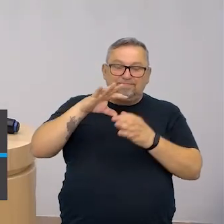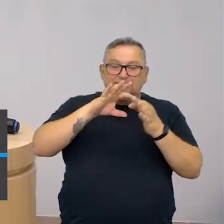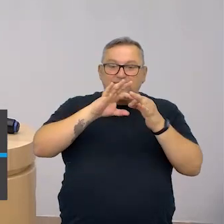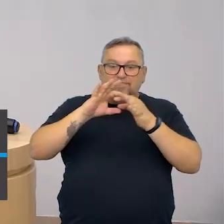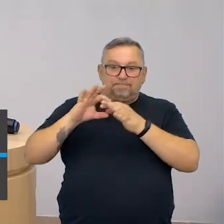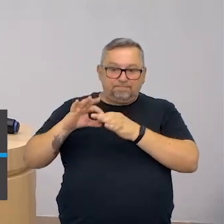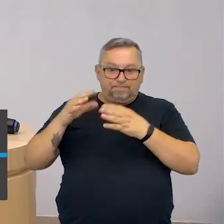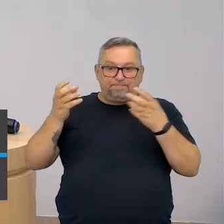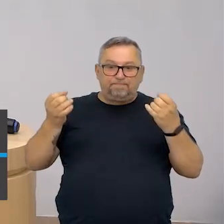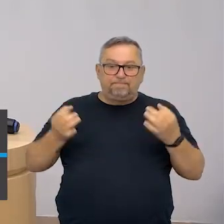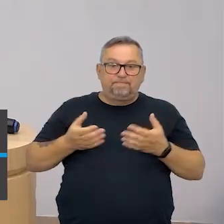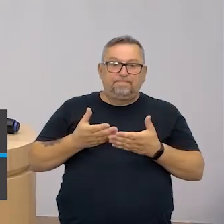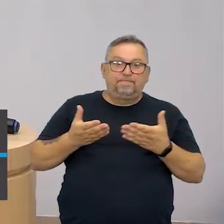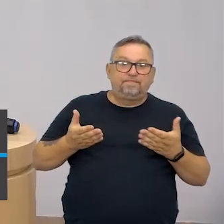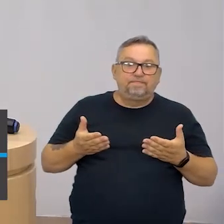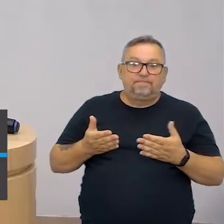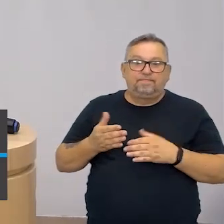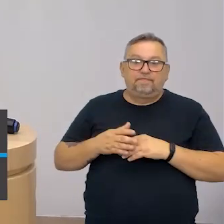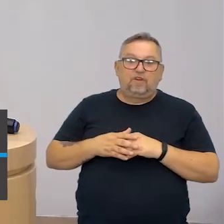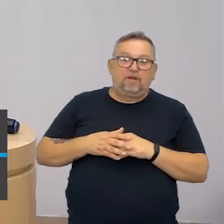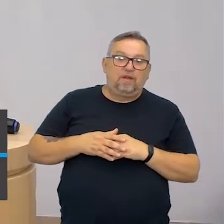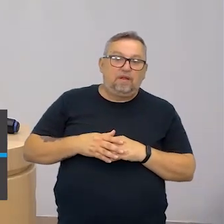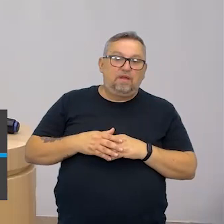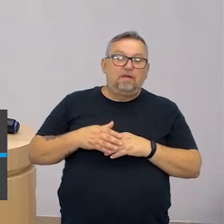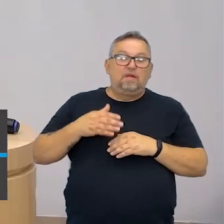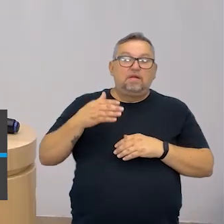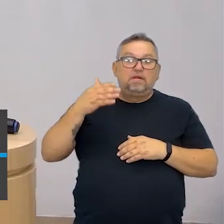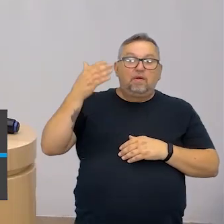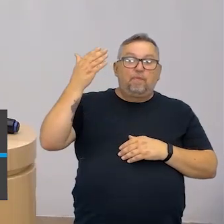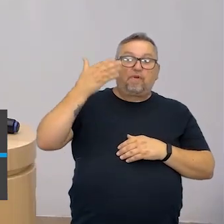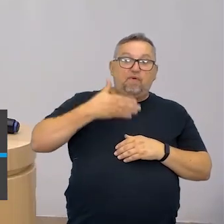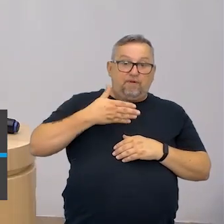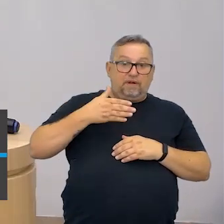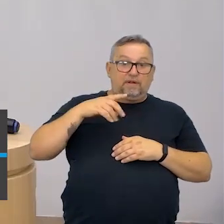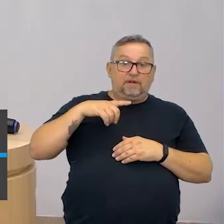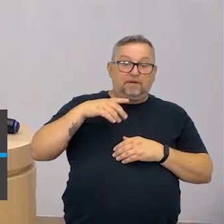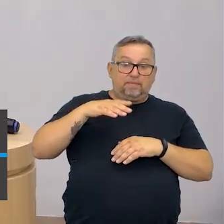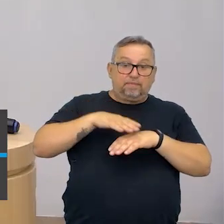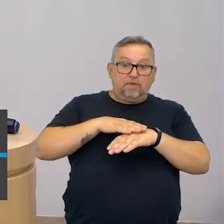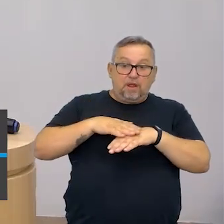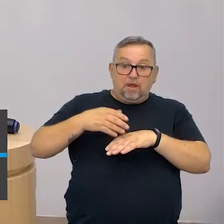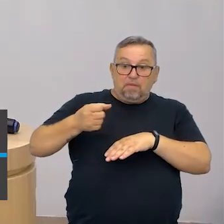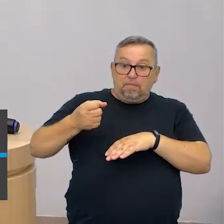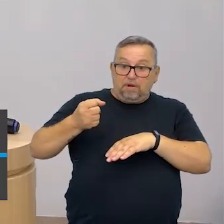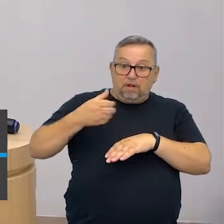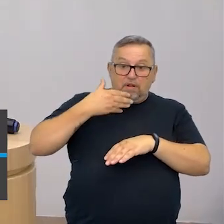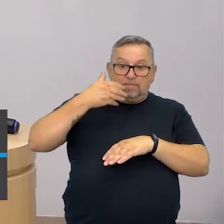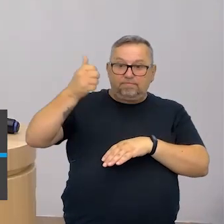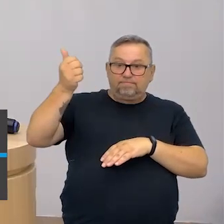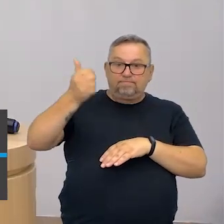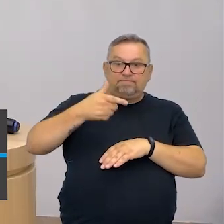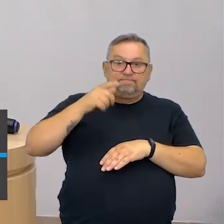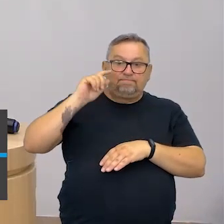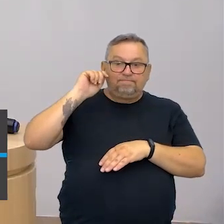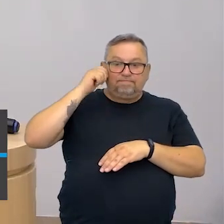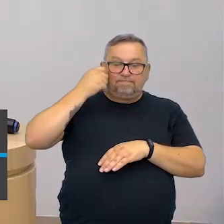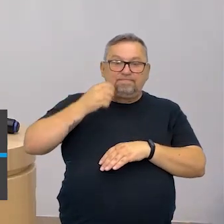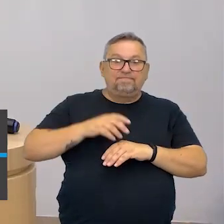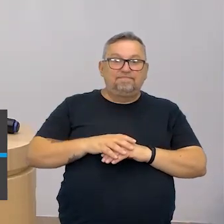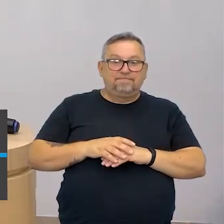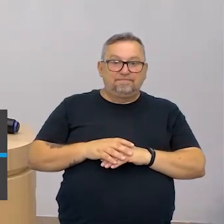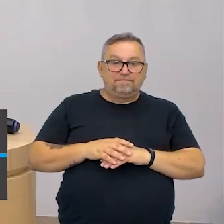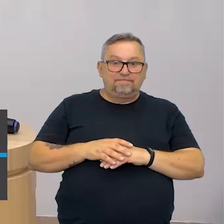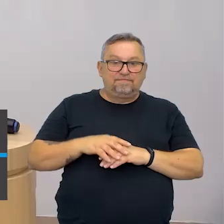para vocês, provar essa superioridade que era o que se acontecia também na vida em geral,